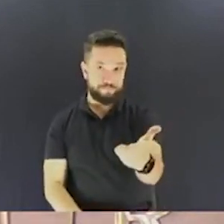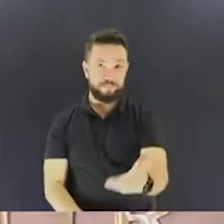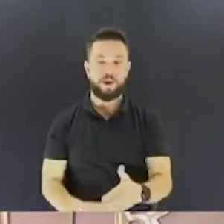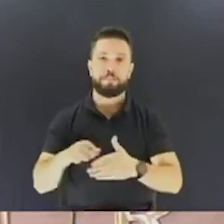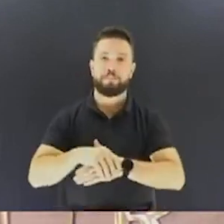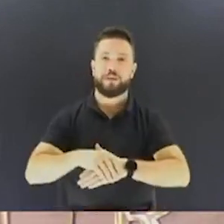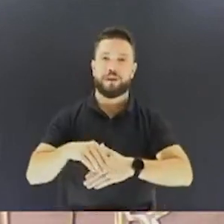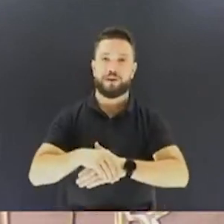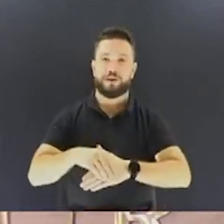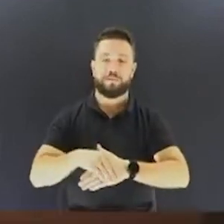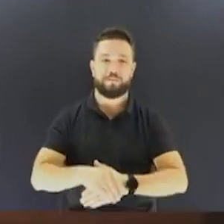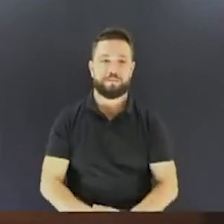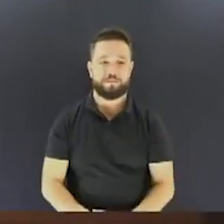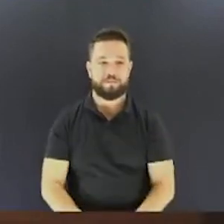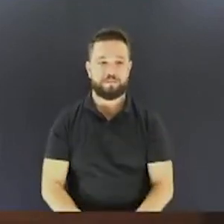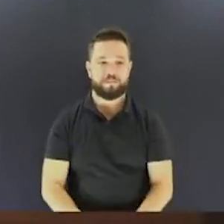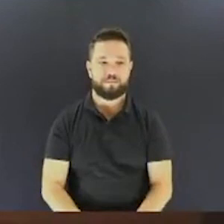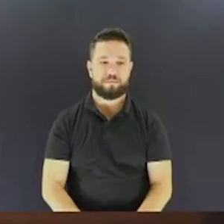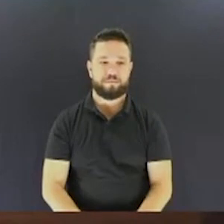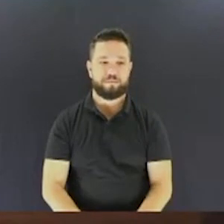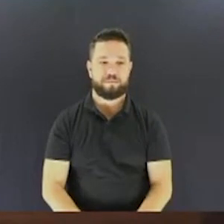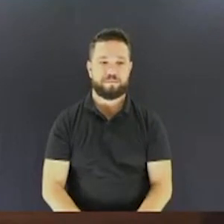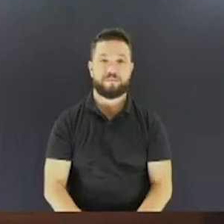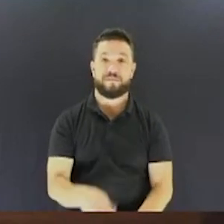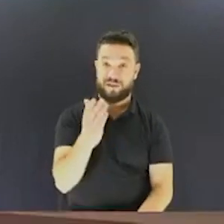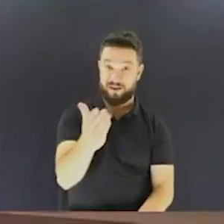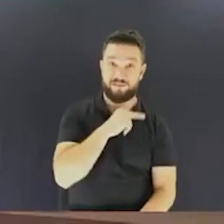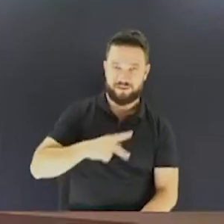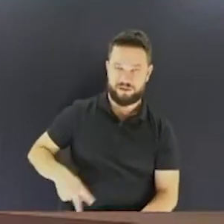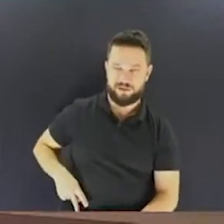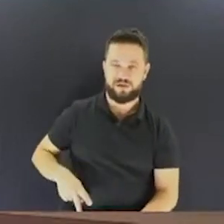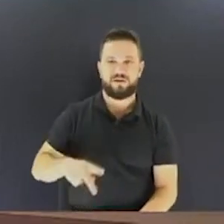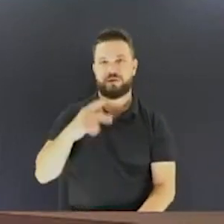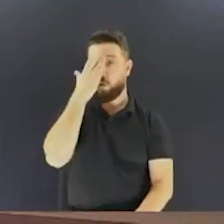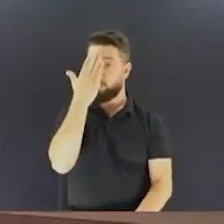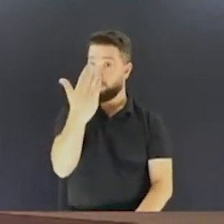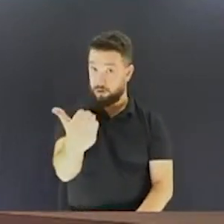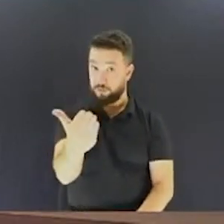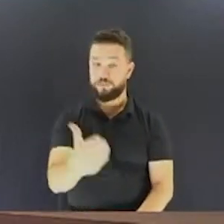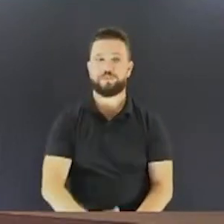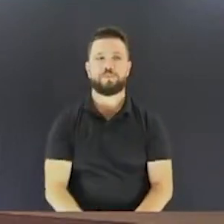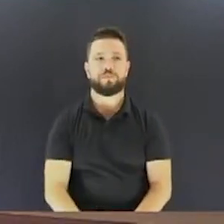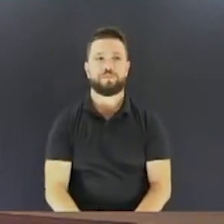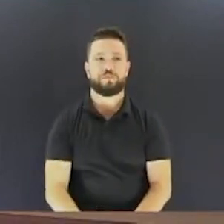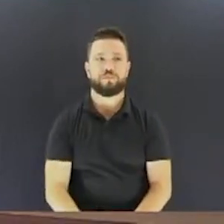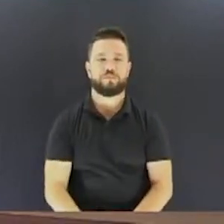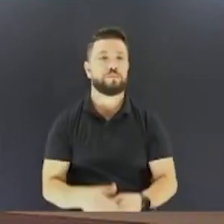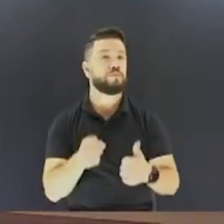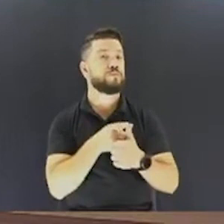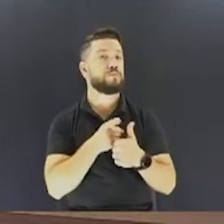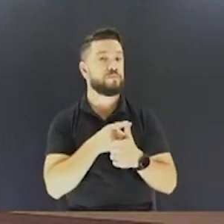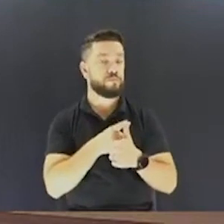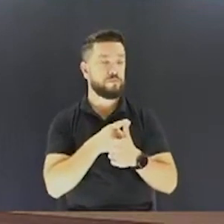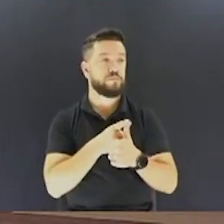Petruzzello. Obrigado, presidente, exercício Tito Zeglin. Primeiramente,